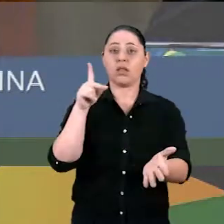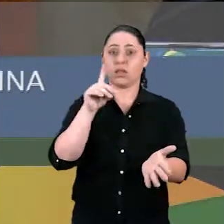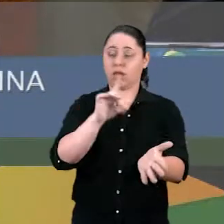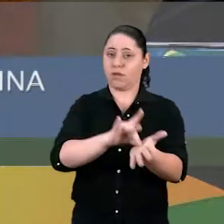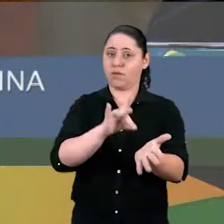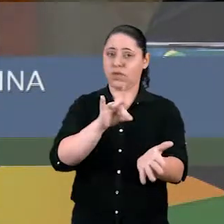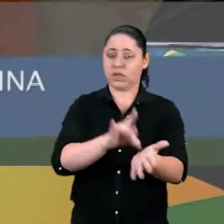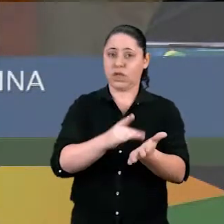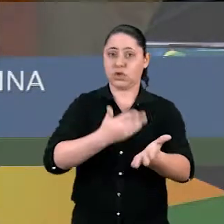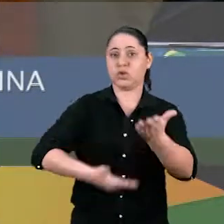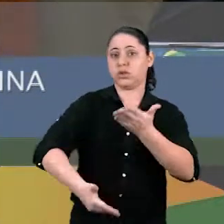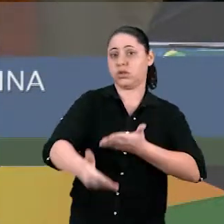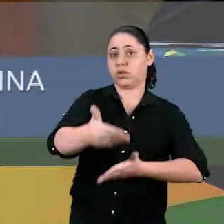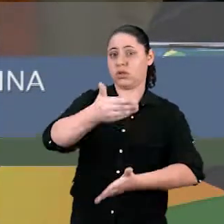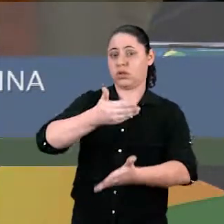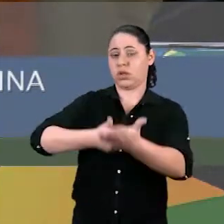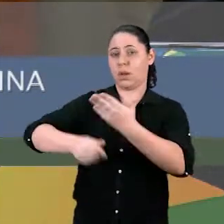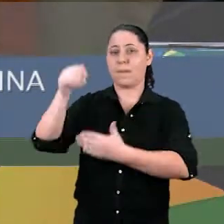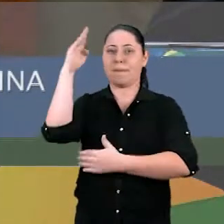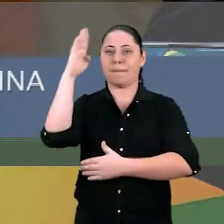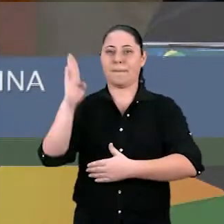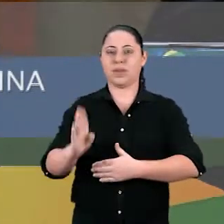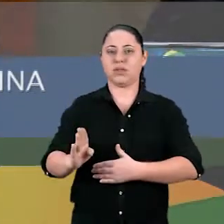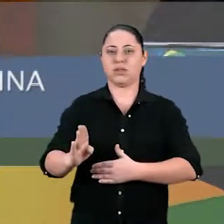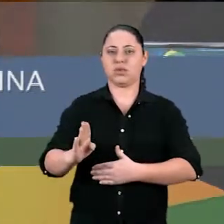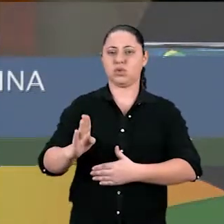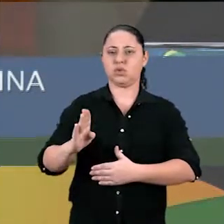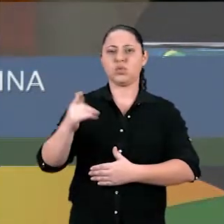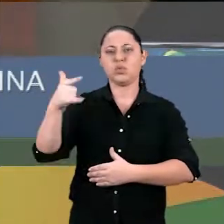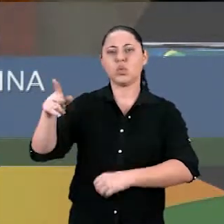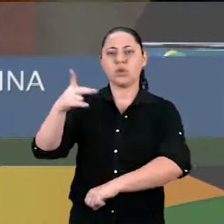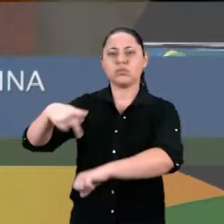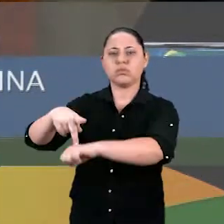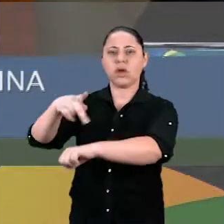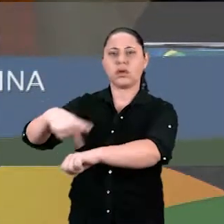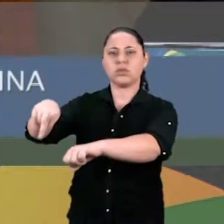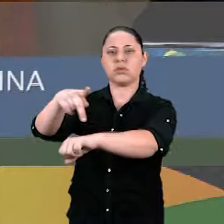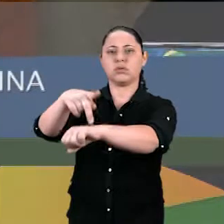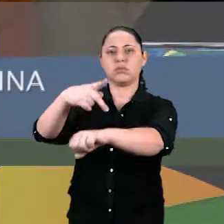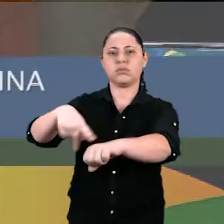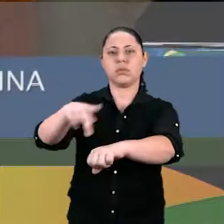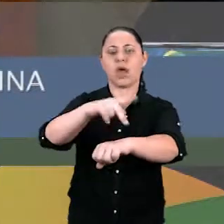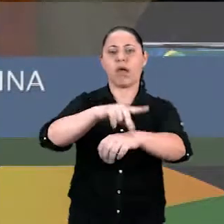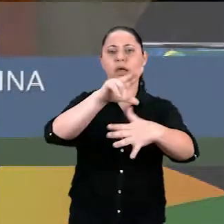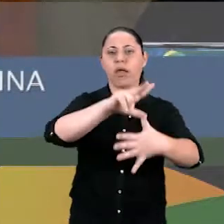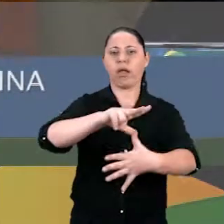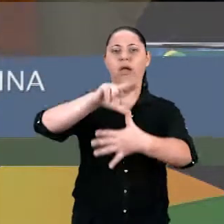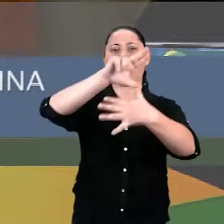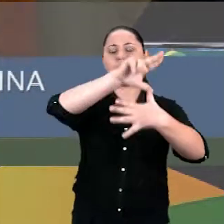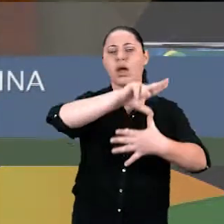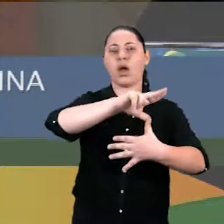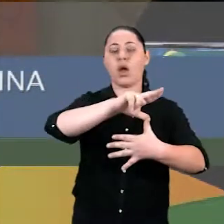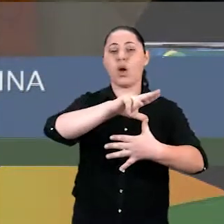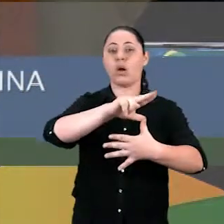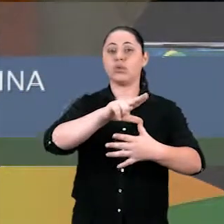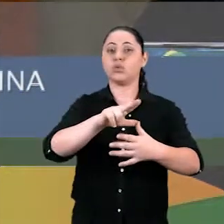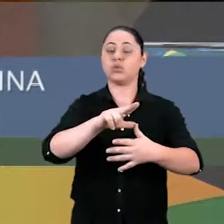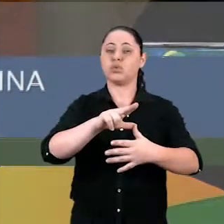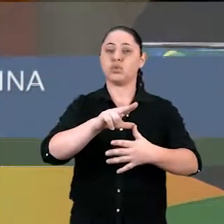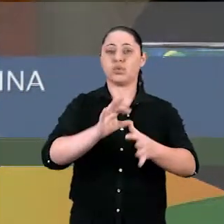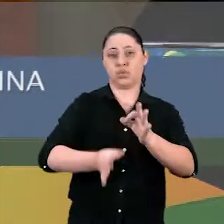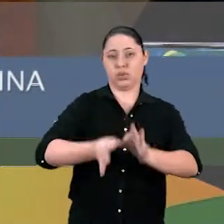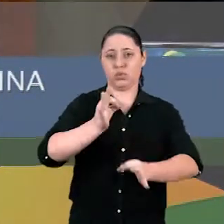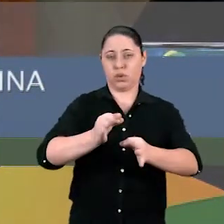Nessas realidades que são compartilhadas pelo Brasil e pelos demais países da América Latina, o Poder Judiciário ele